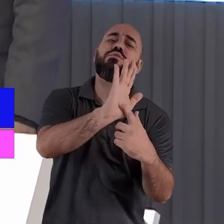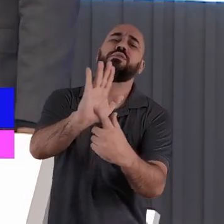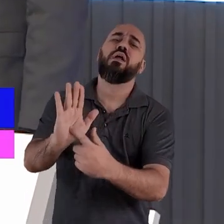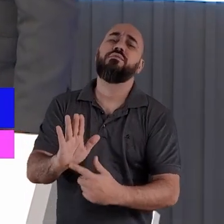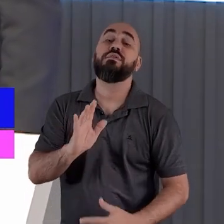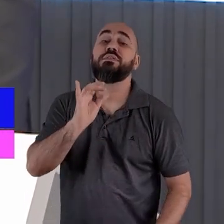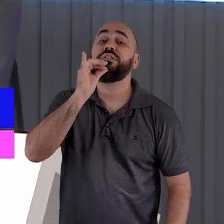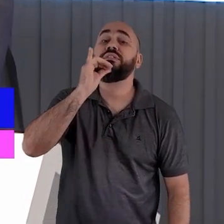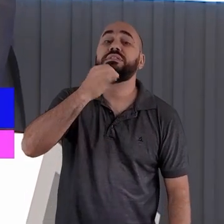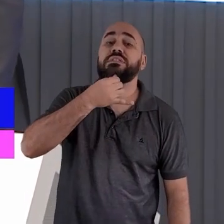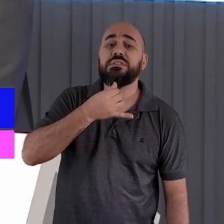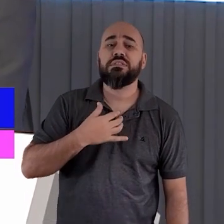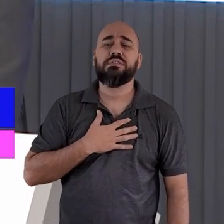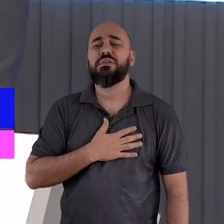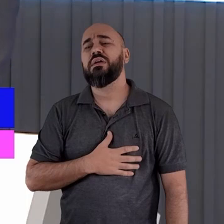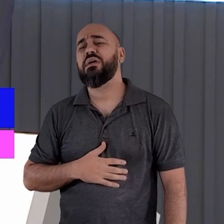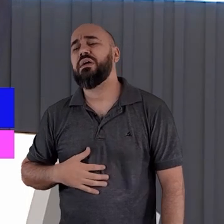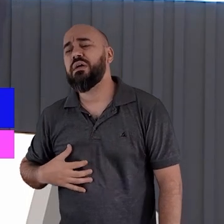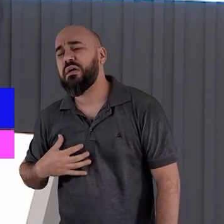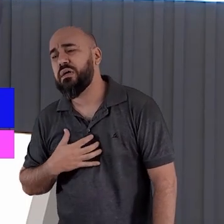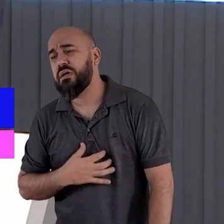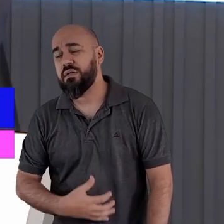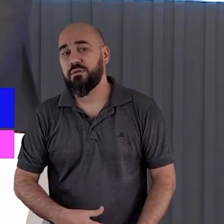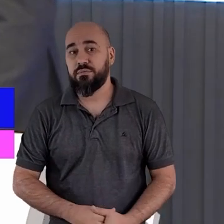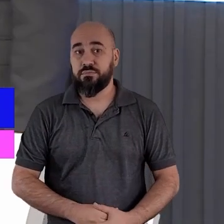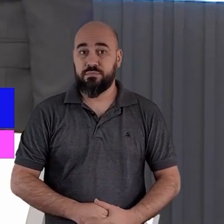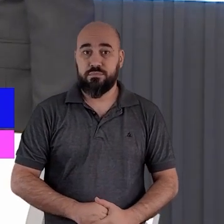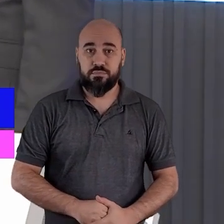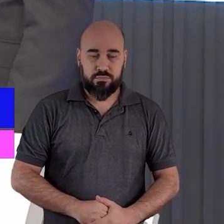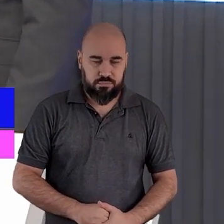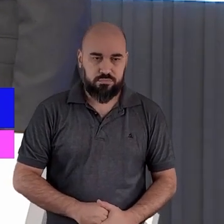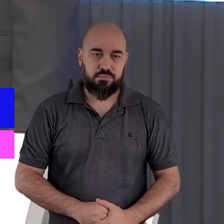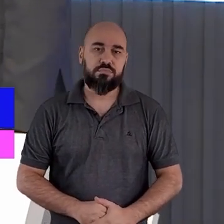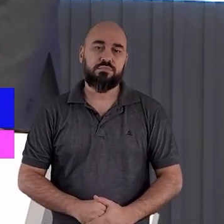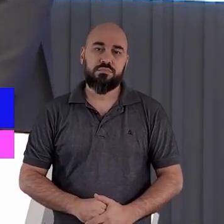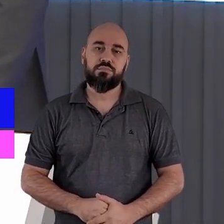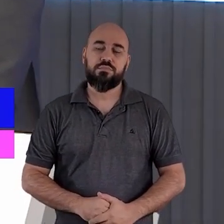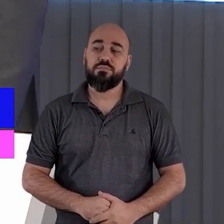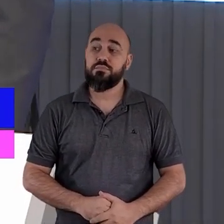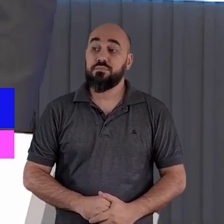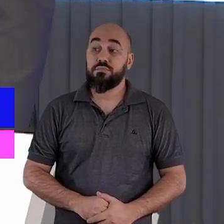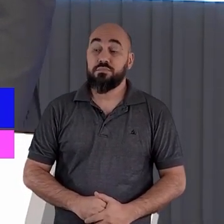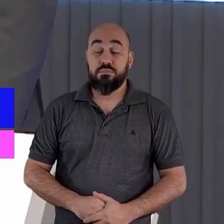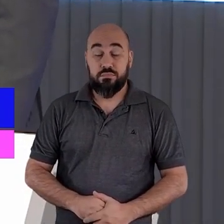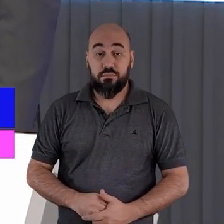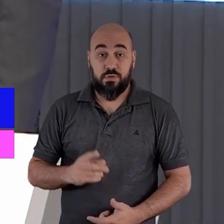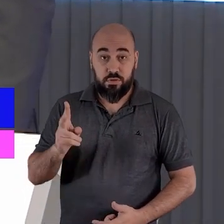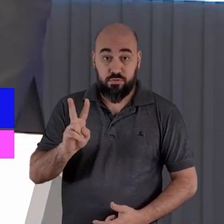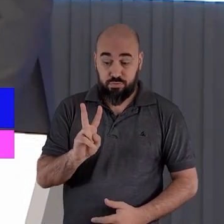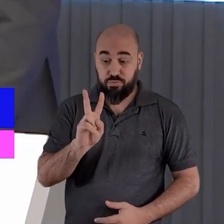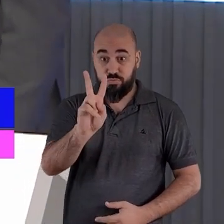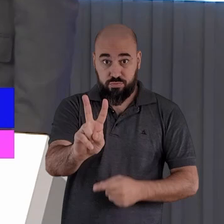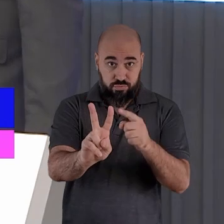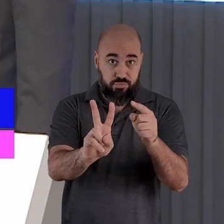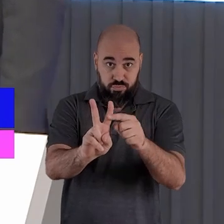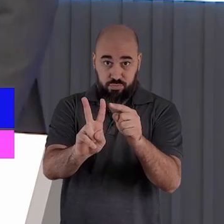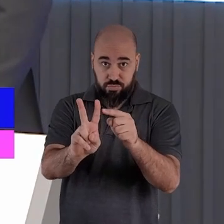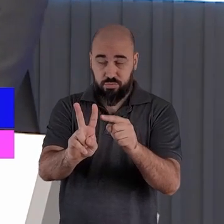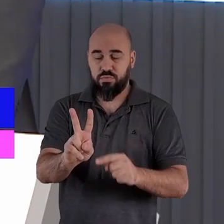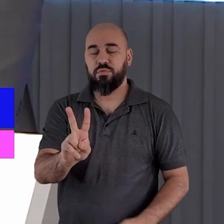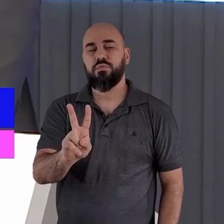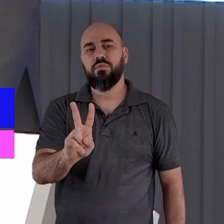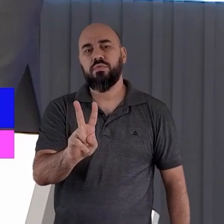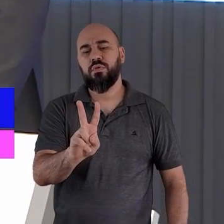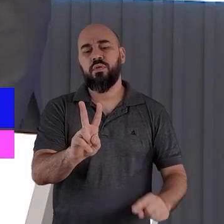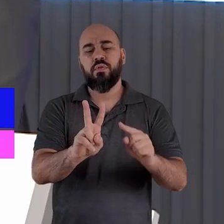tristeza. Então estamos falando de um período trágico, um período complicado. Essas duas testemunhas, elas